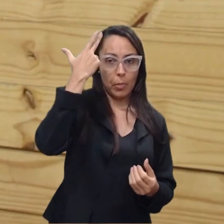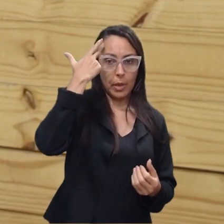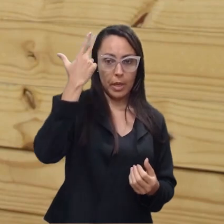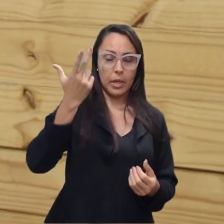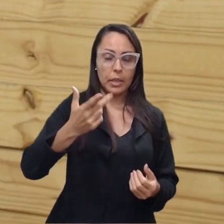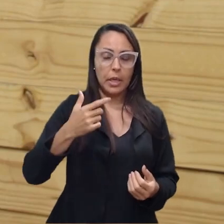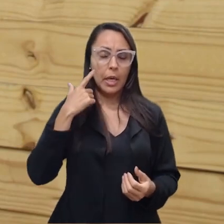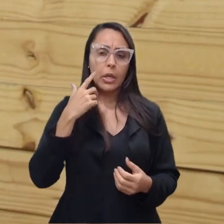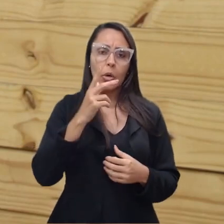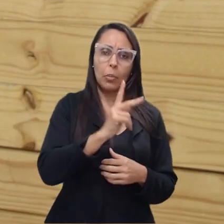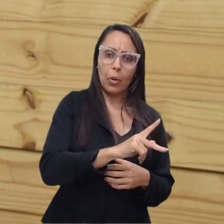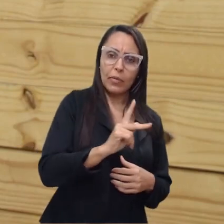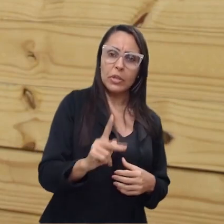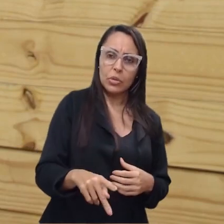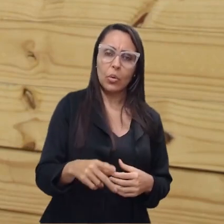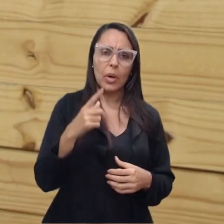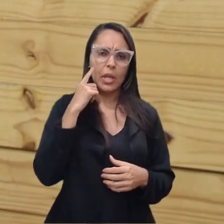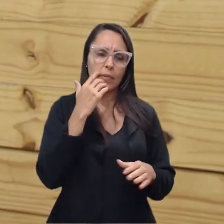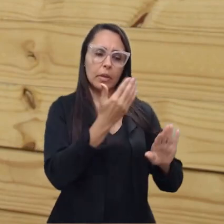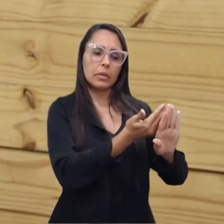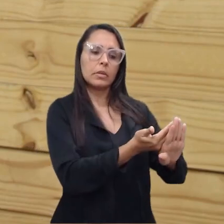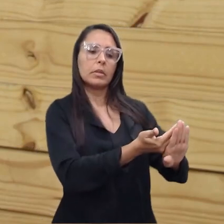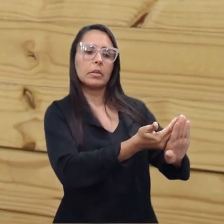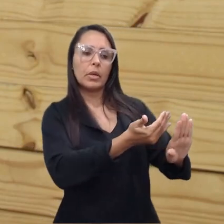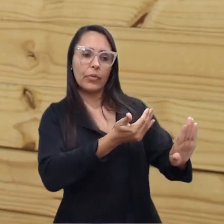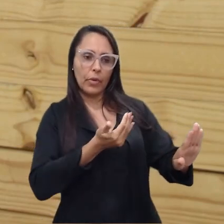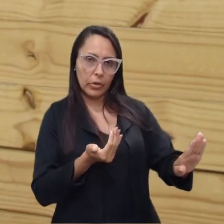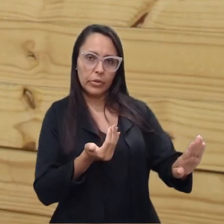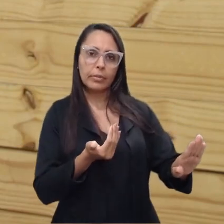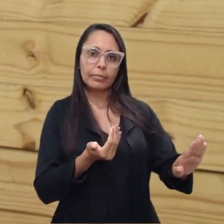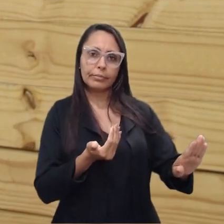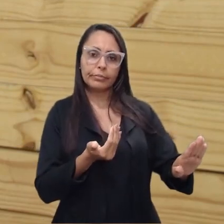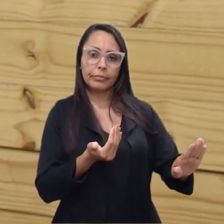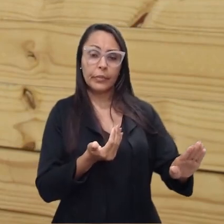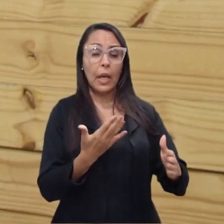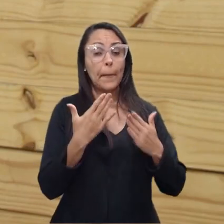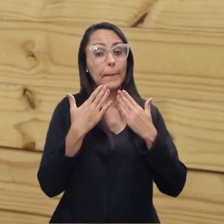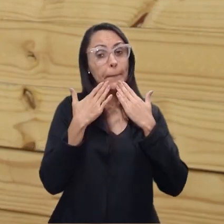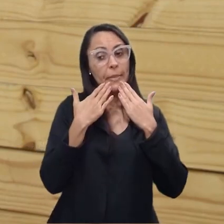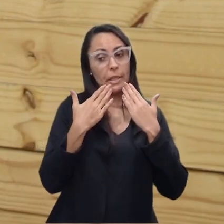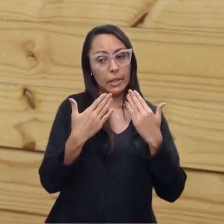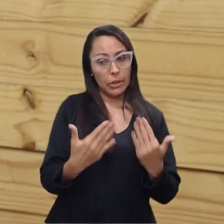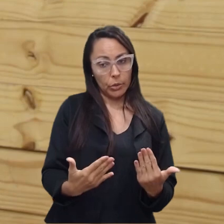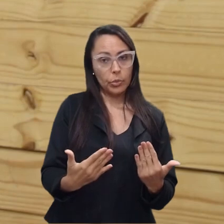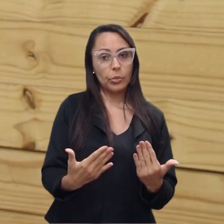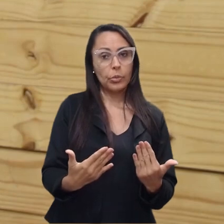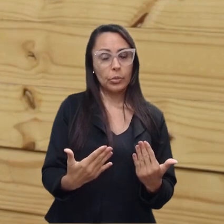regra geral é que o professor ele vai ser afastado, né, a pedido,